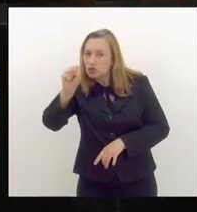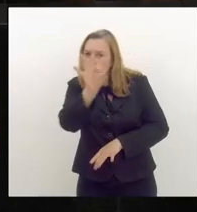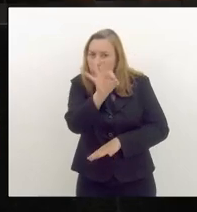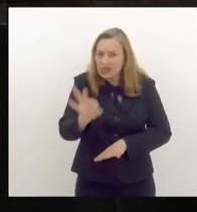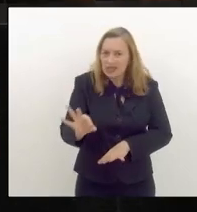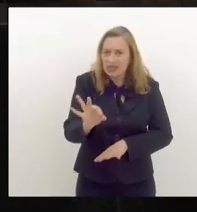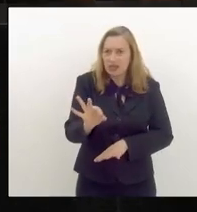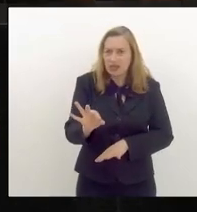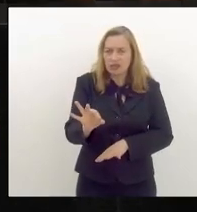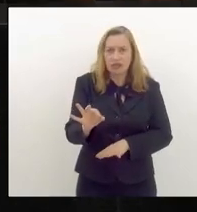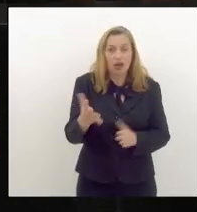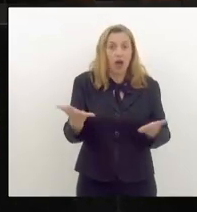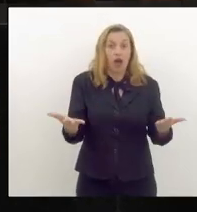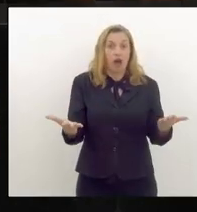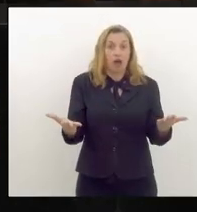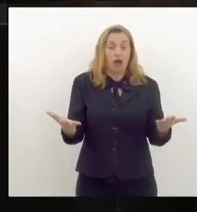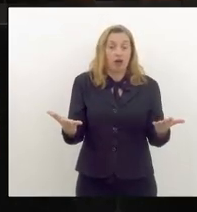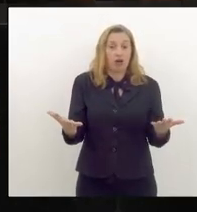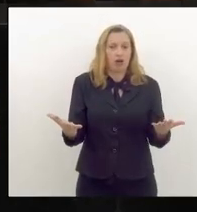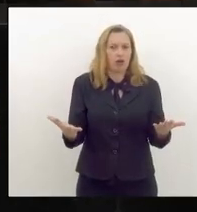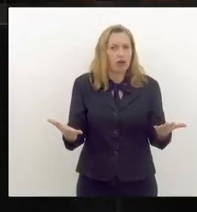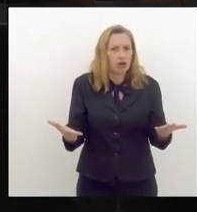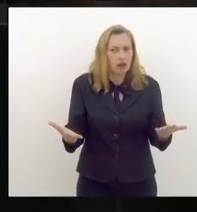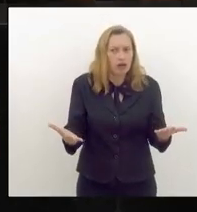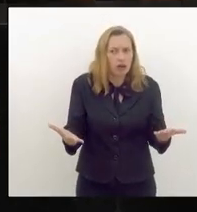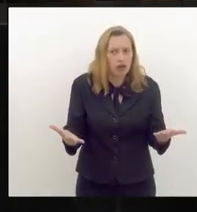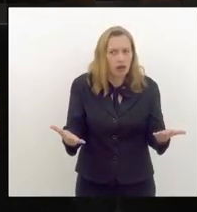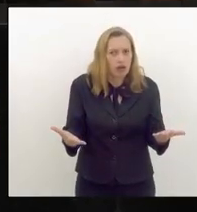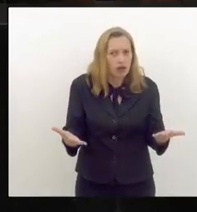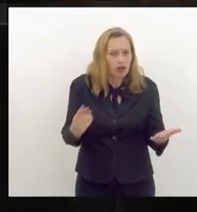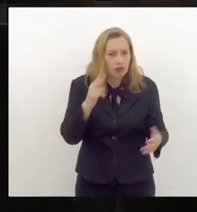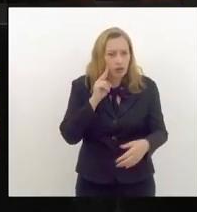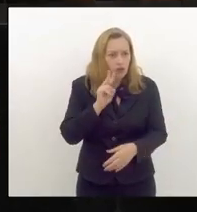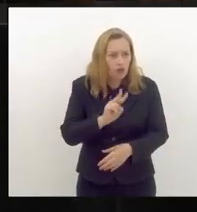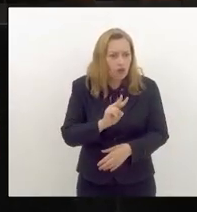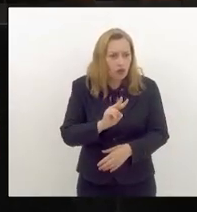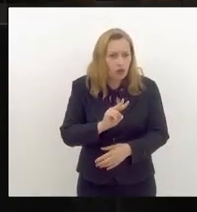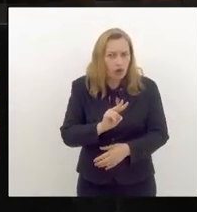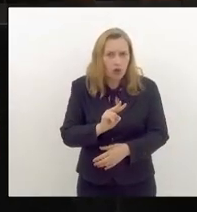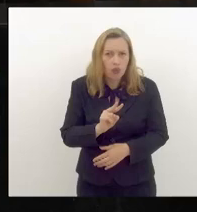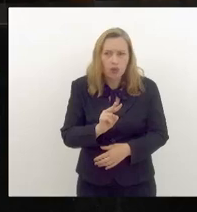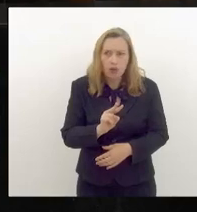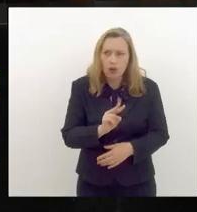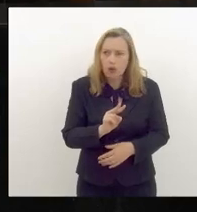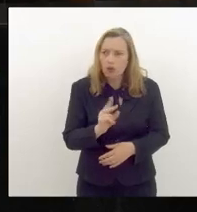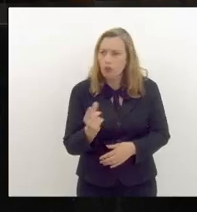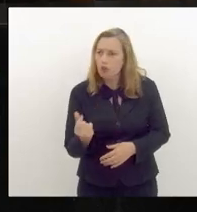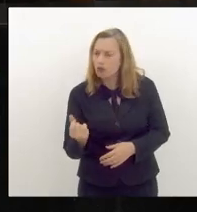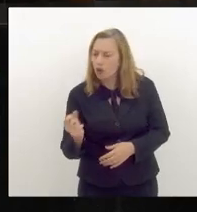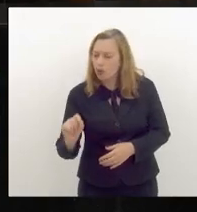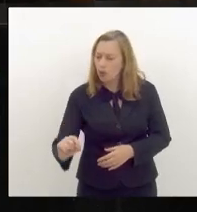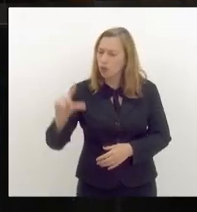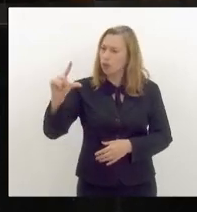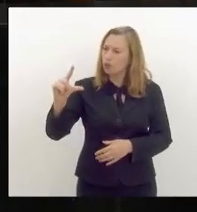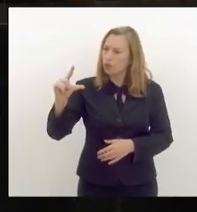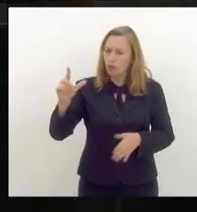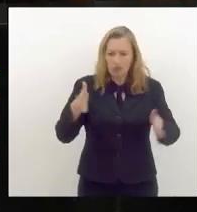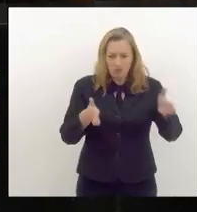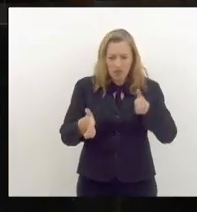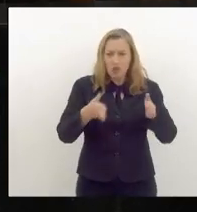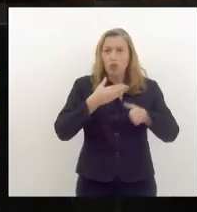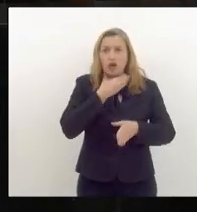e aí pais me a gente confere Esse aumento durante uma crise